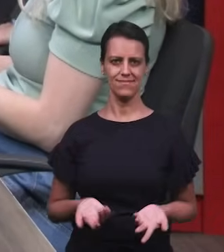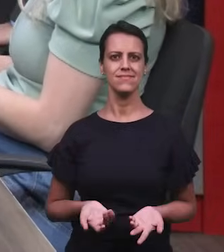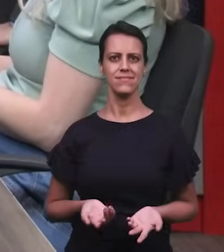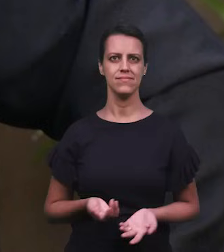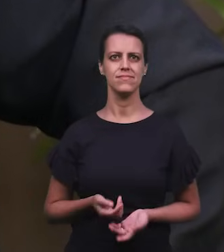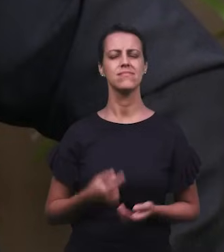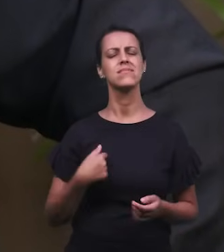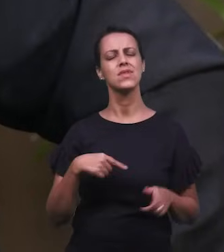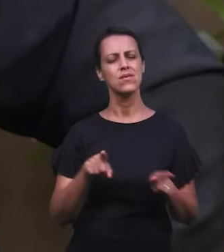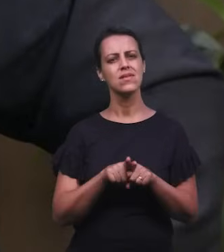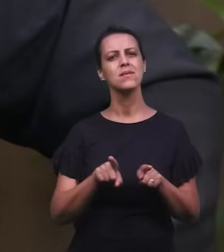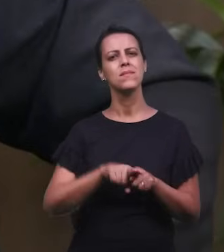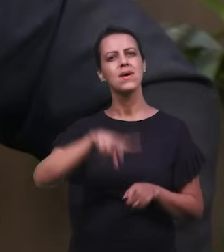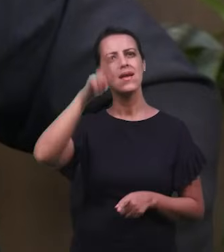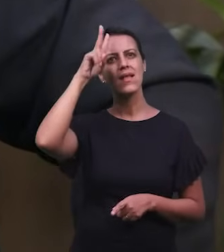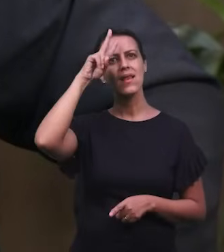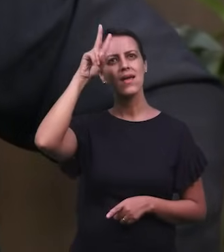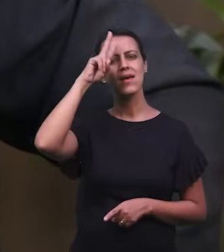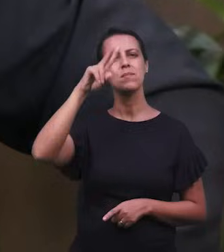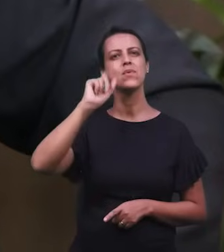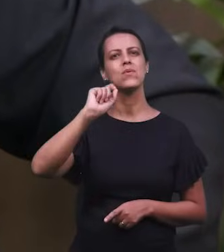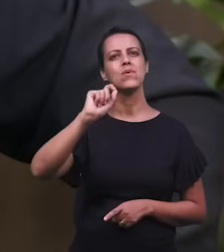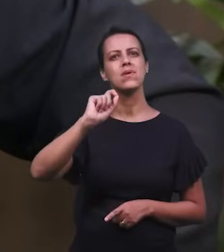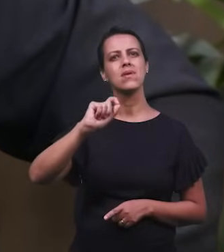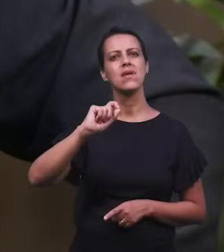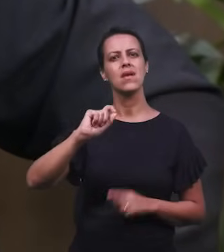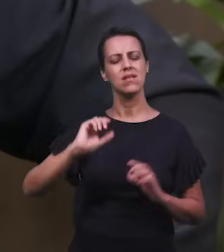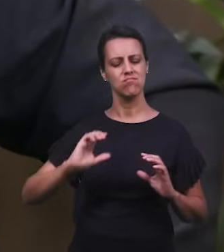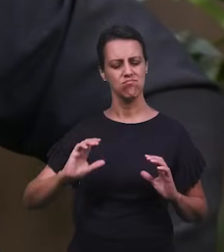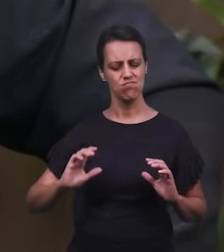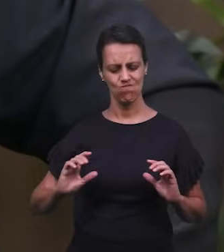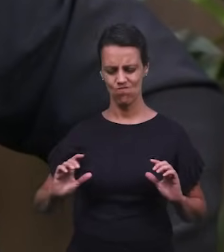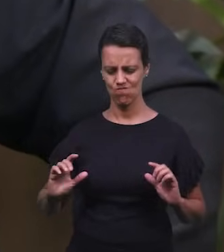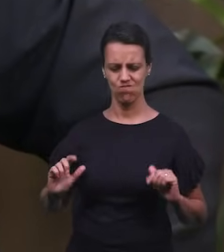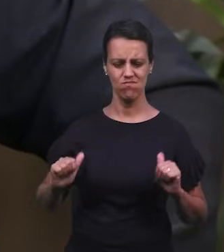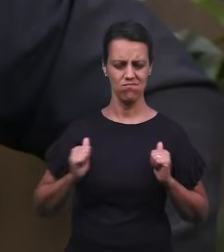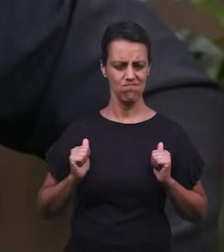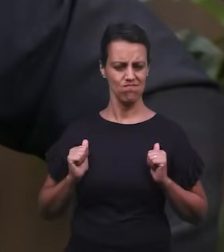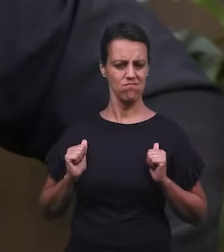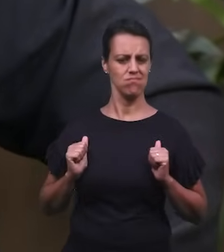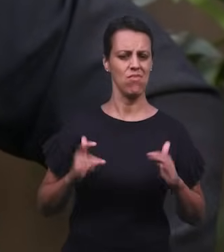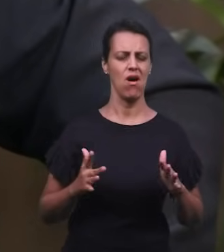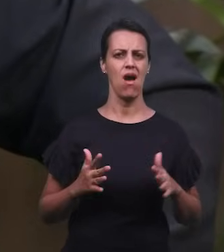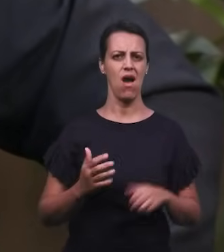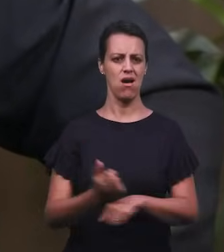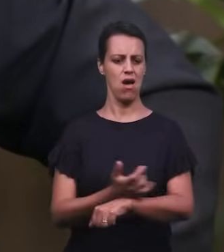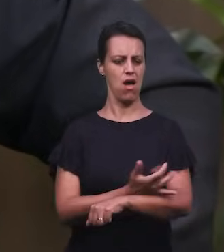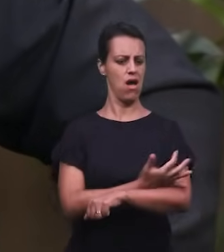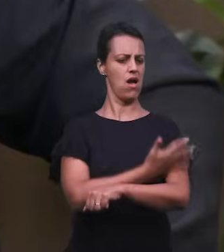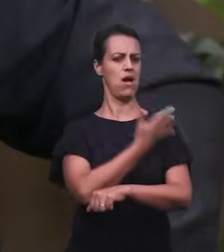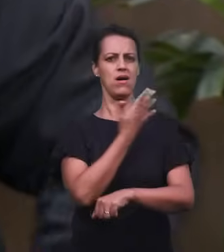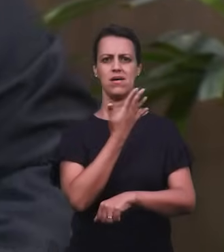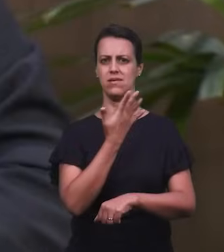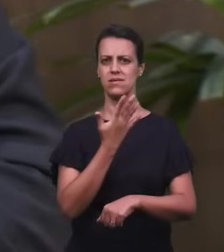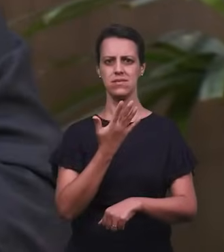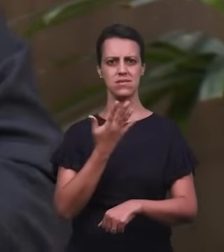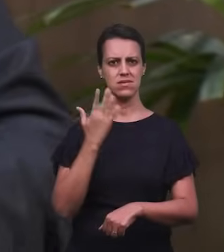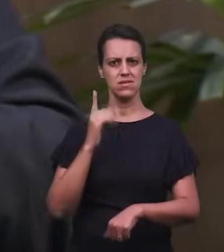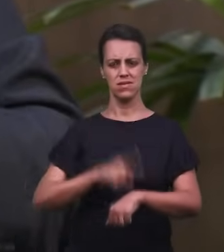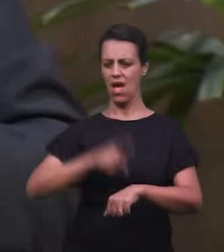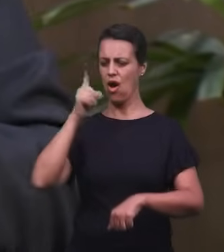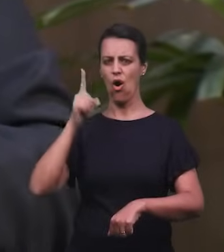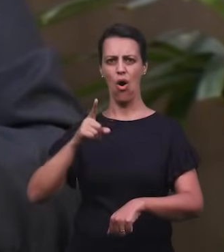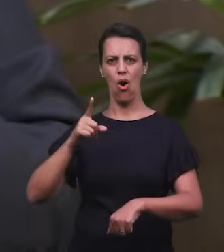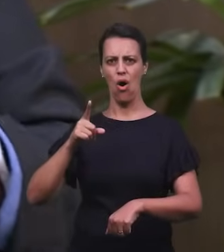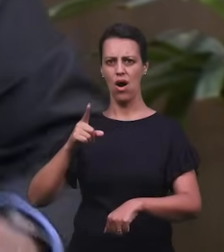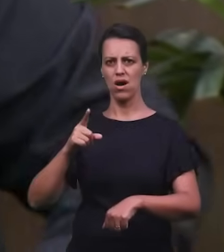também aqui, Tiago, essa impulsividade, agir mais pela emoção, né? Que é o exemplo aí que ele cortou a orelha de Malco